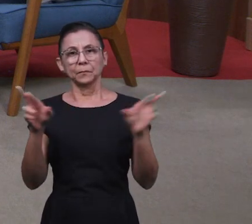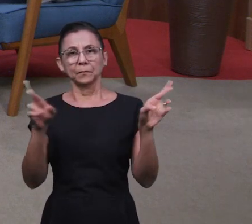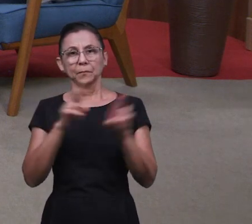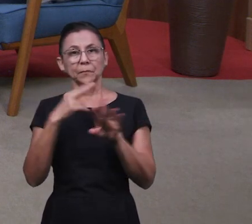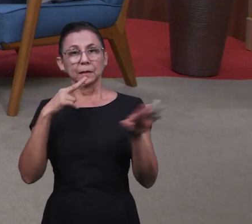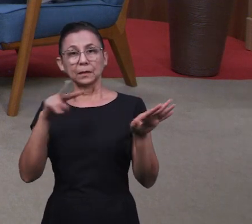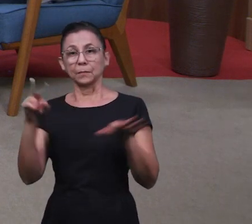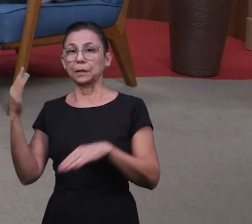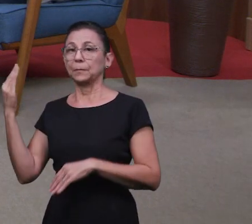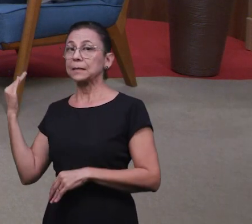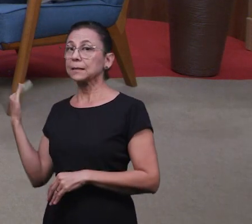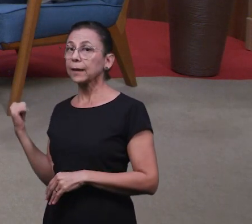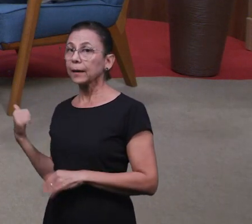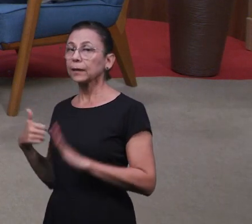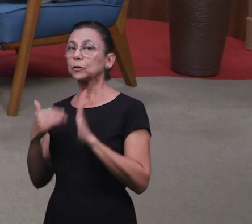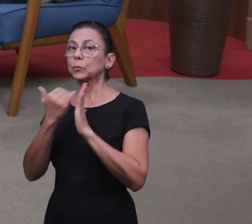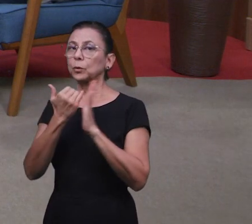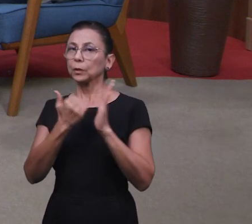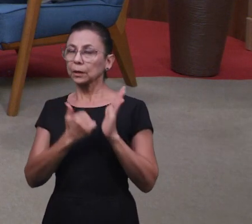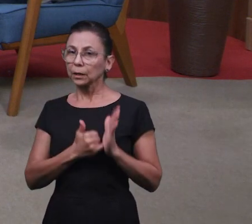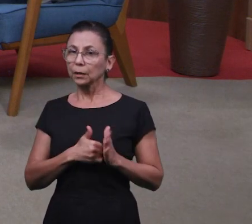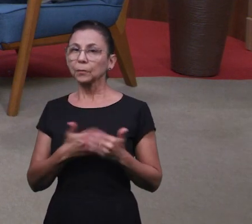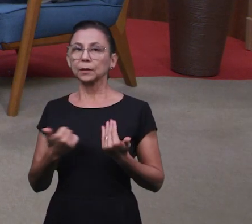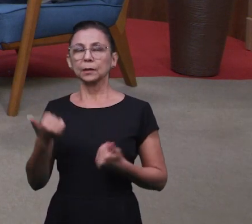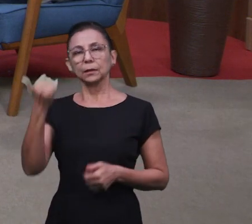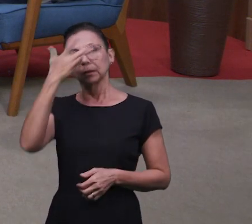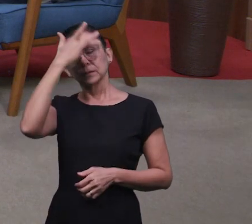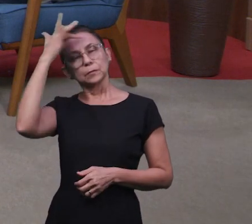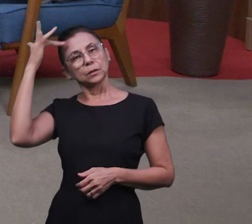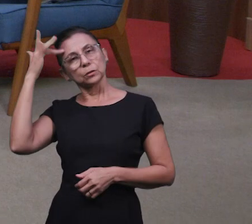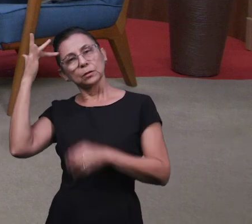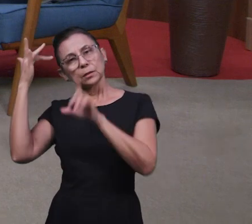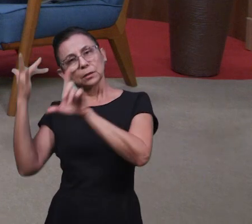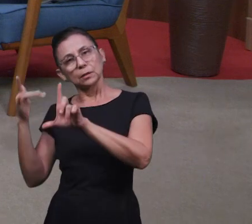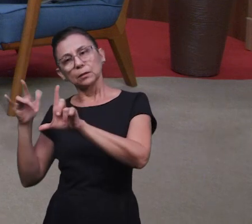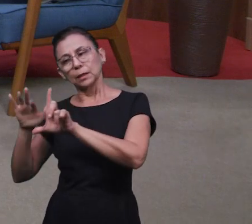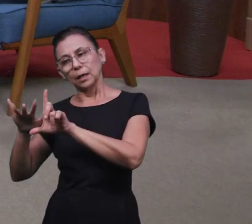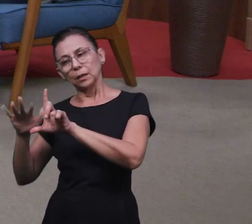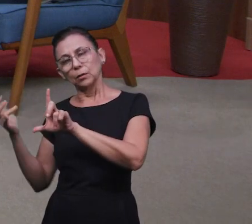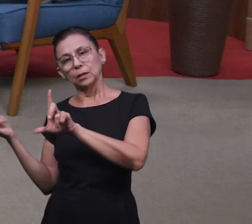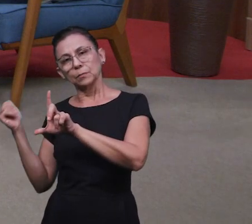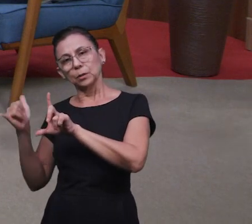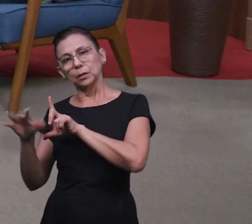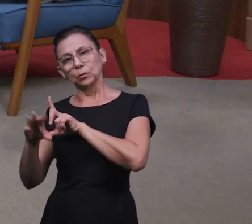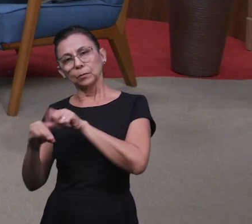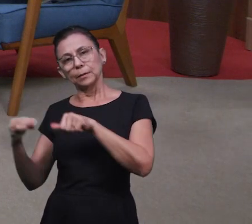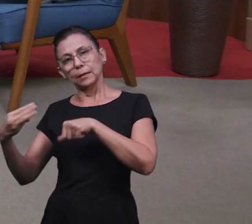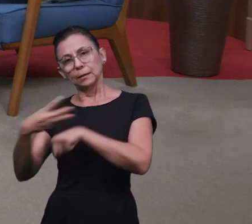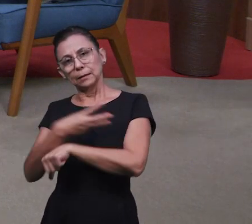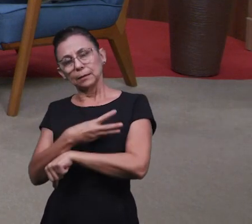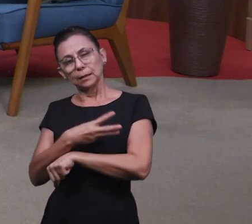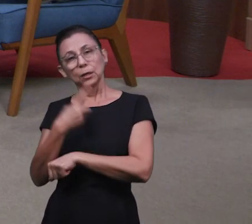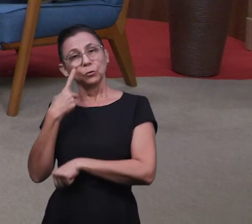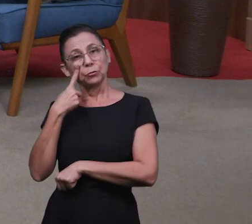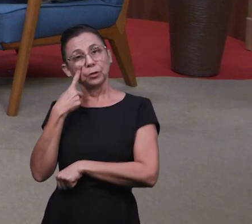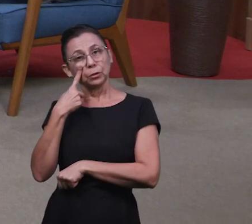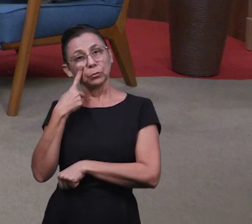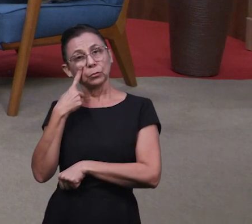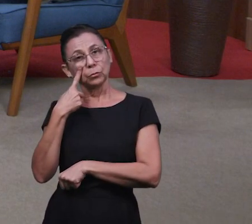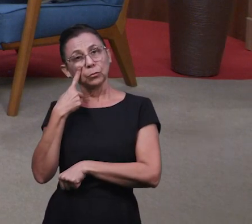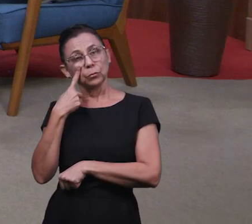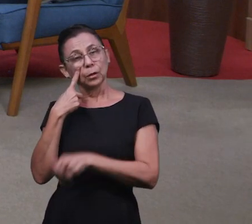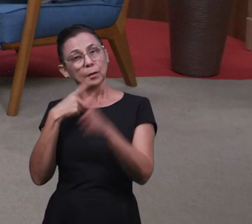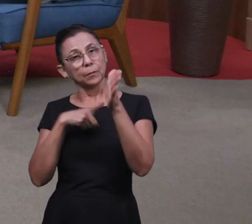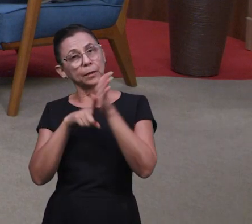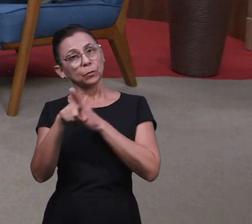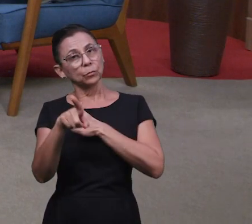semana passada. Irmãos que fizeram isso, apontaram a câmera do seu celular, foram redirecionados e responderam a essa questão.